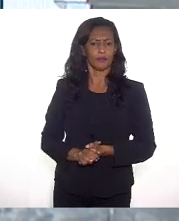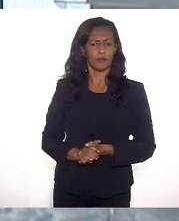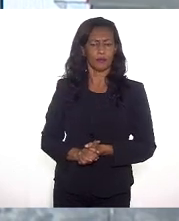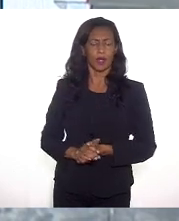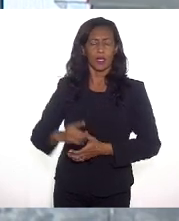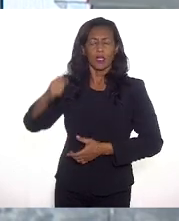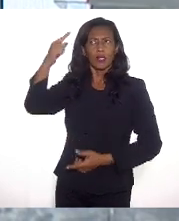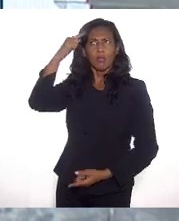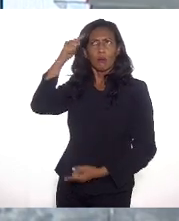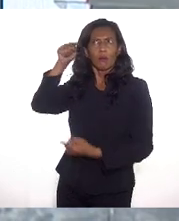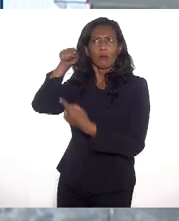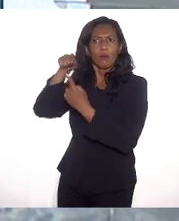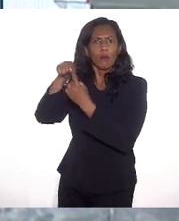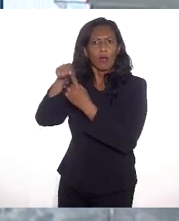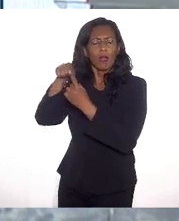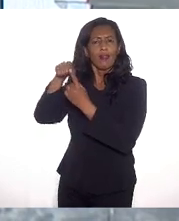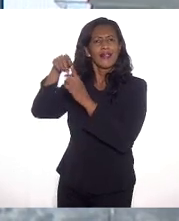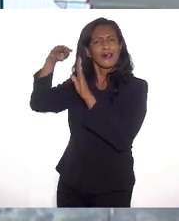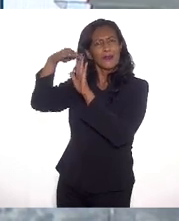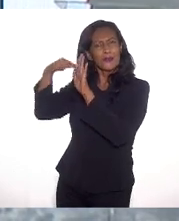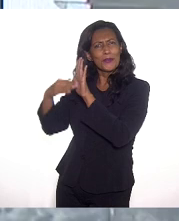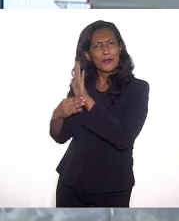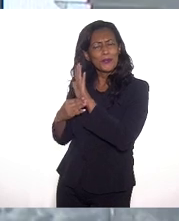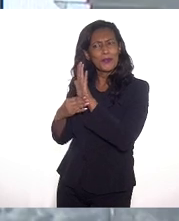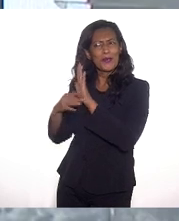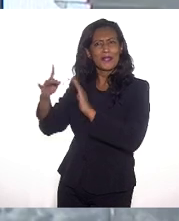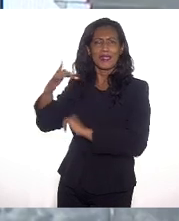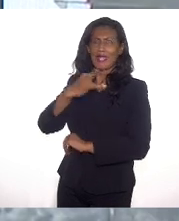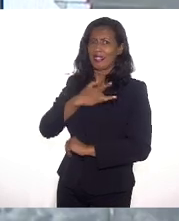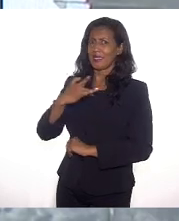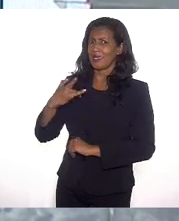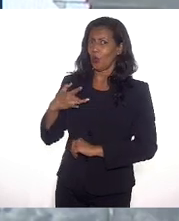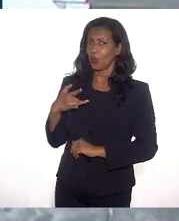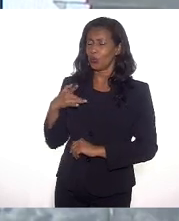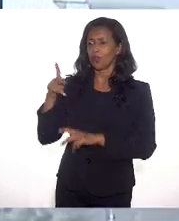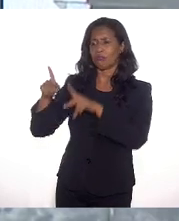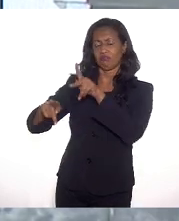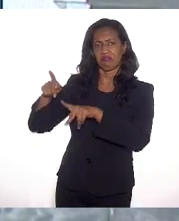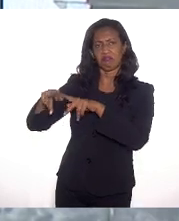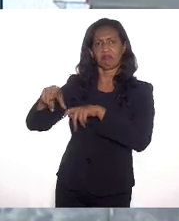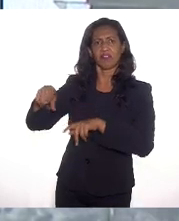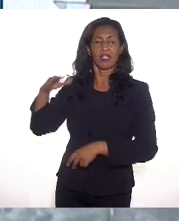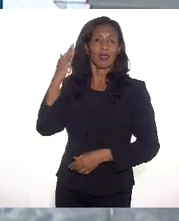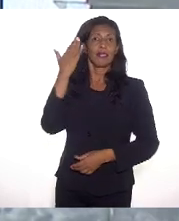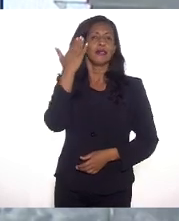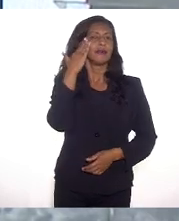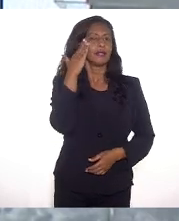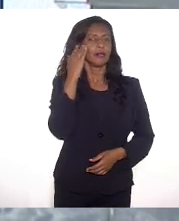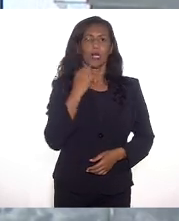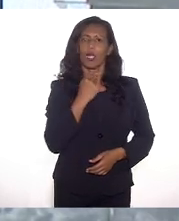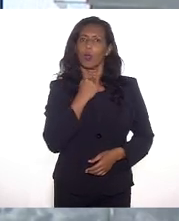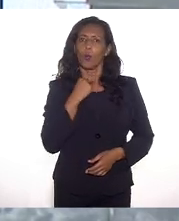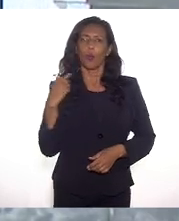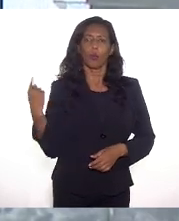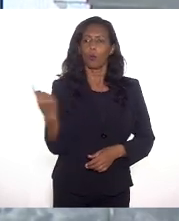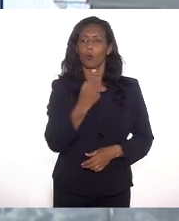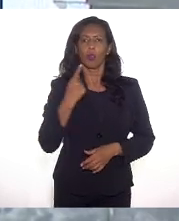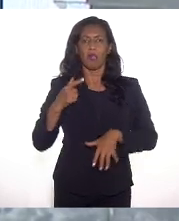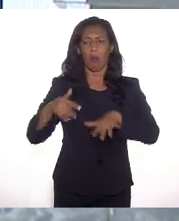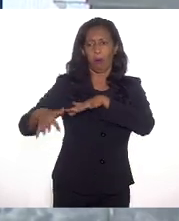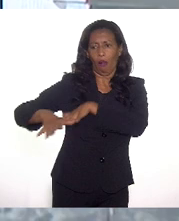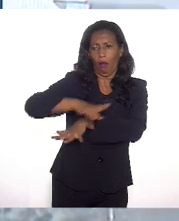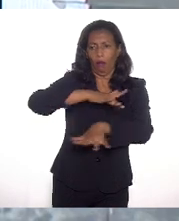De pensar nessa regra de ouro, que é a saúde da nossa população, que é entender que nós não podemos gerar